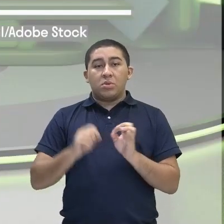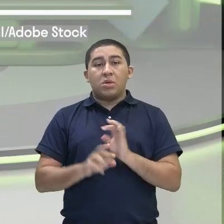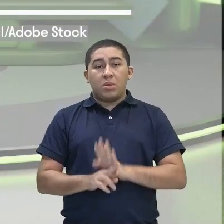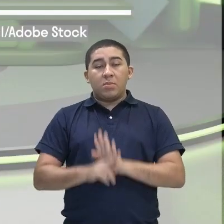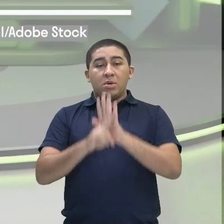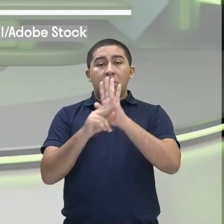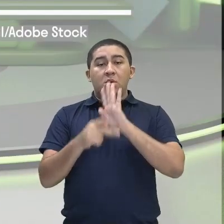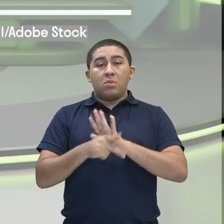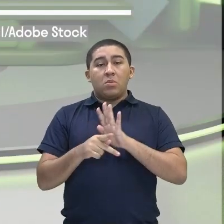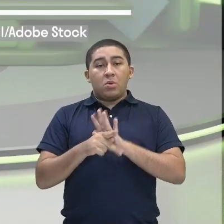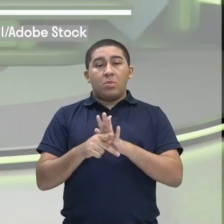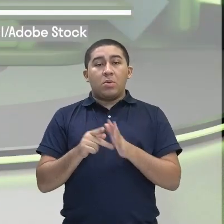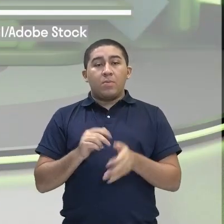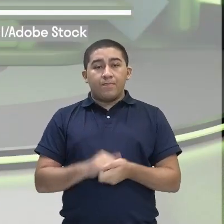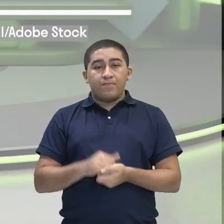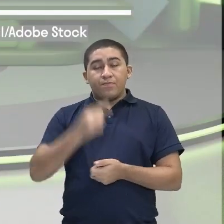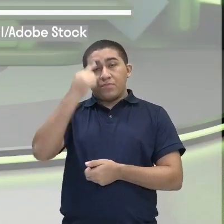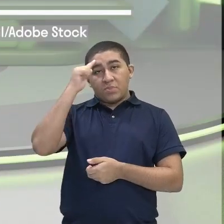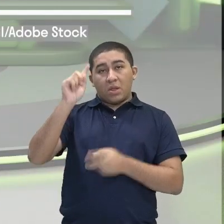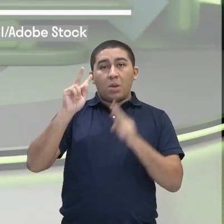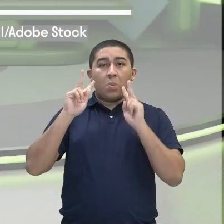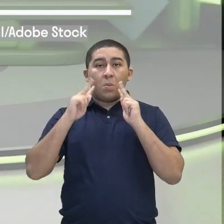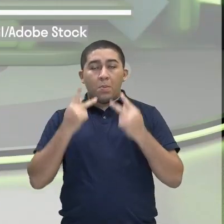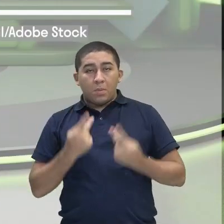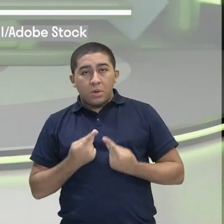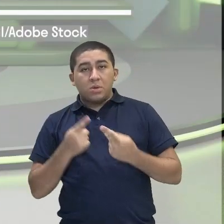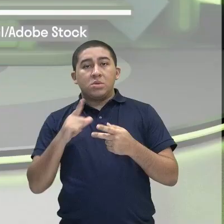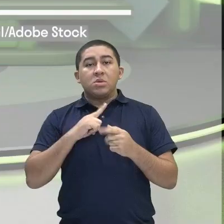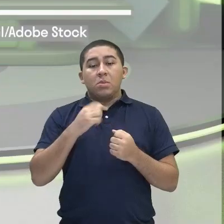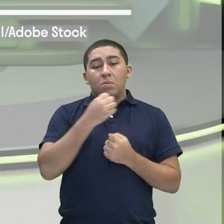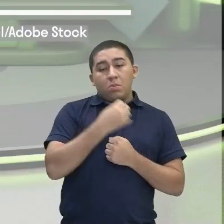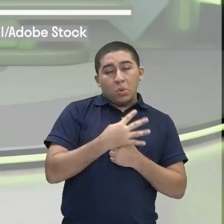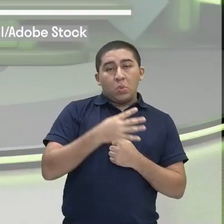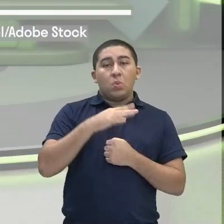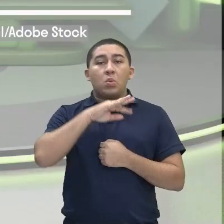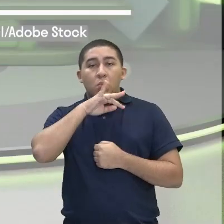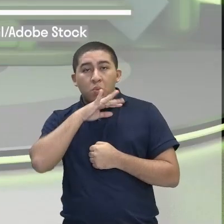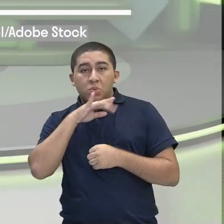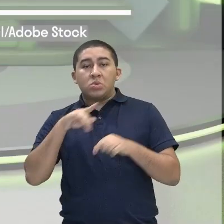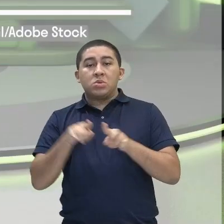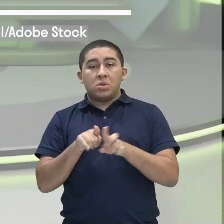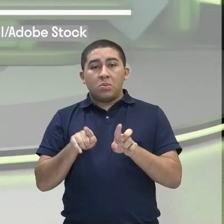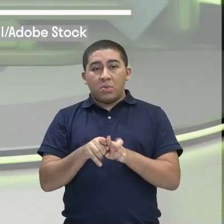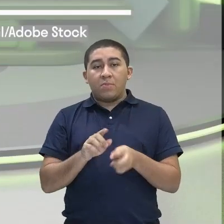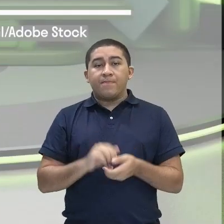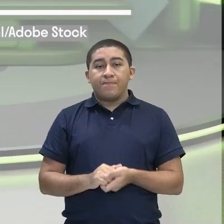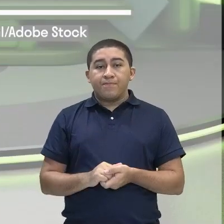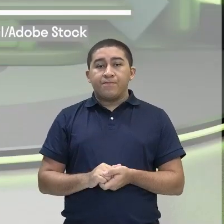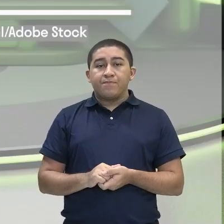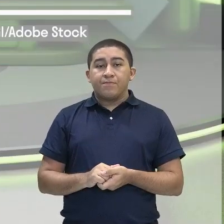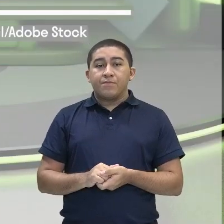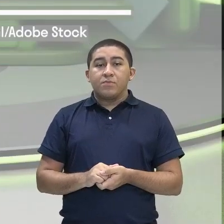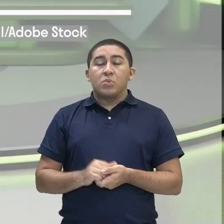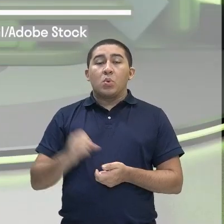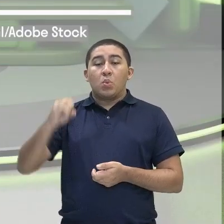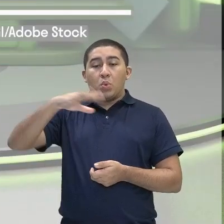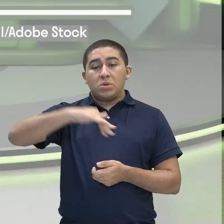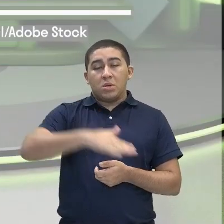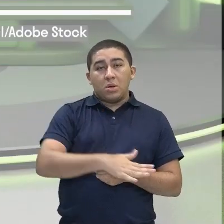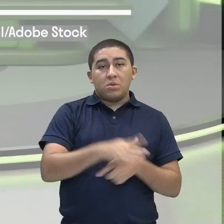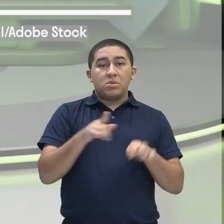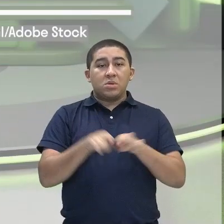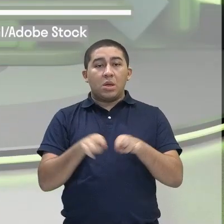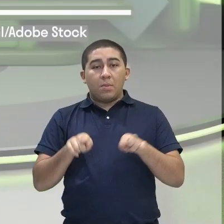representam uma invenção humana com benefícios e impactos, o Sol e os movimentos da atmosfera e dos oceanos mostram